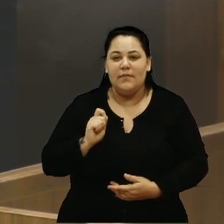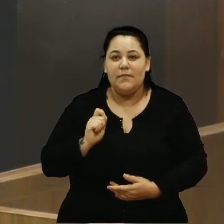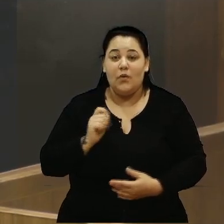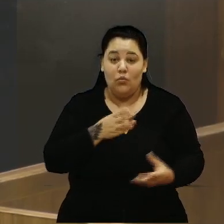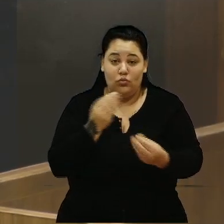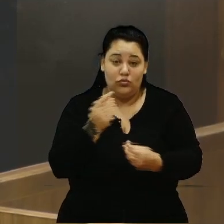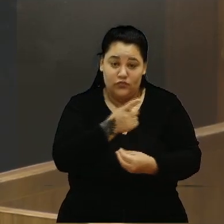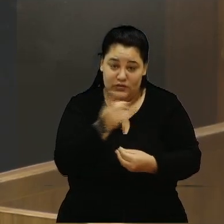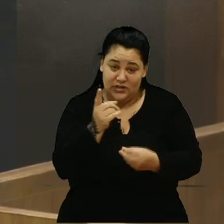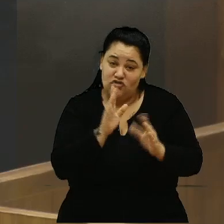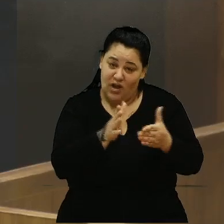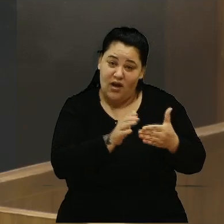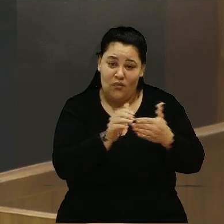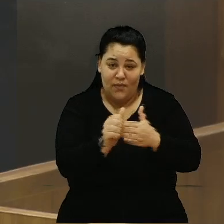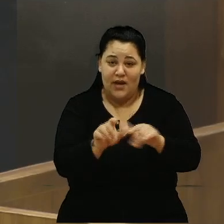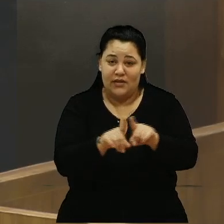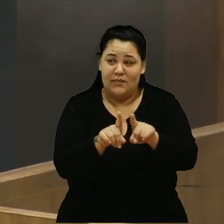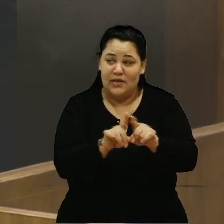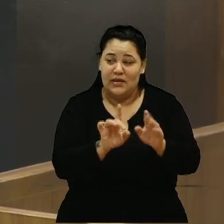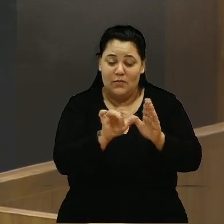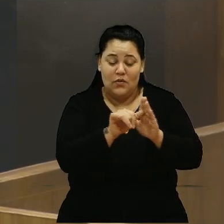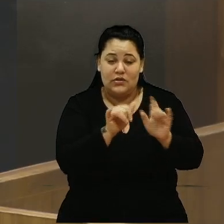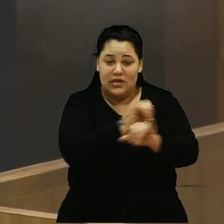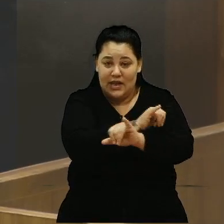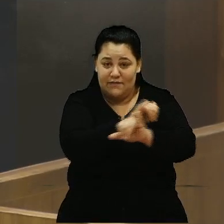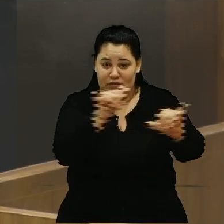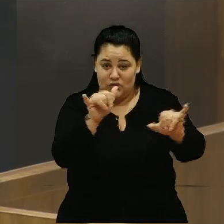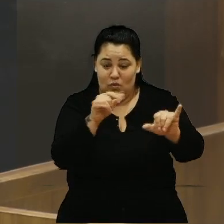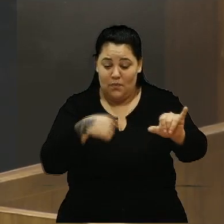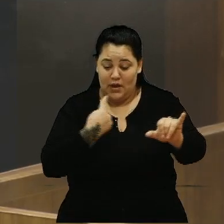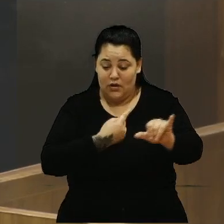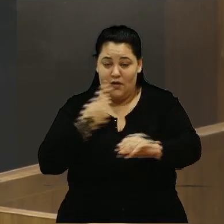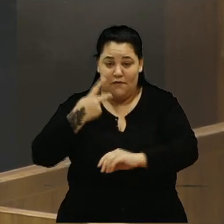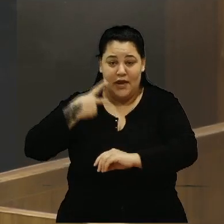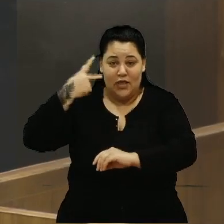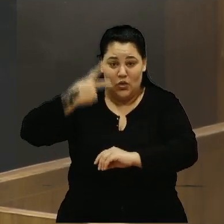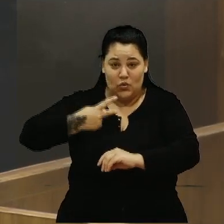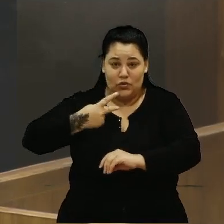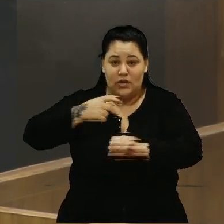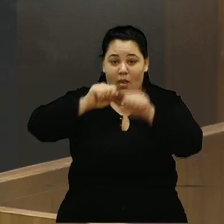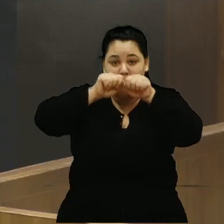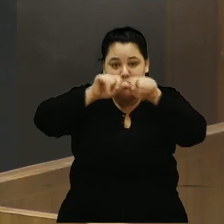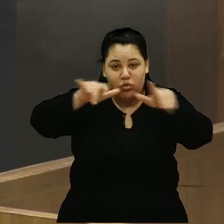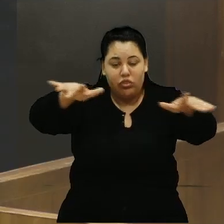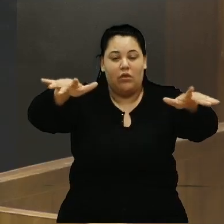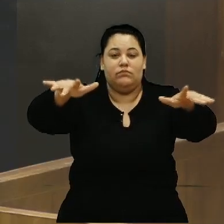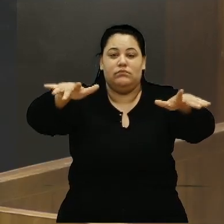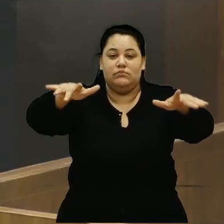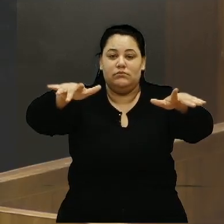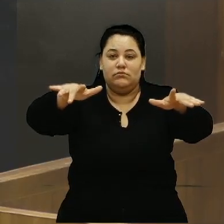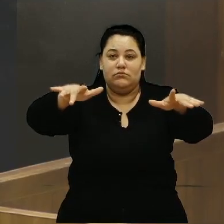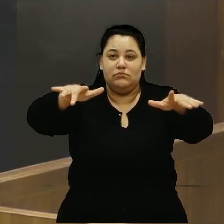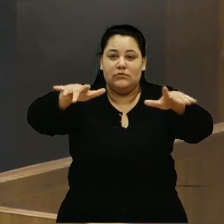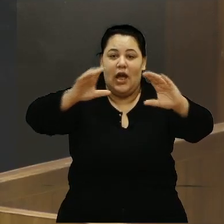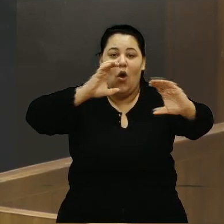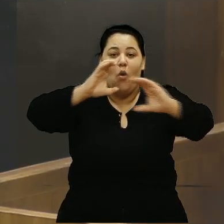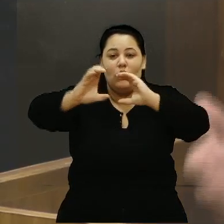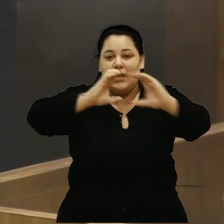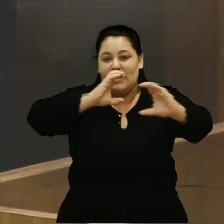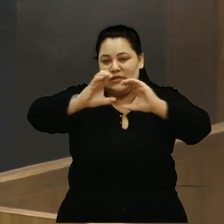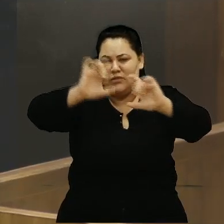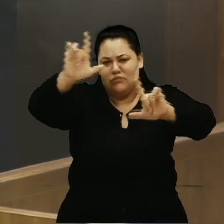devem ter acompanhado, depois que ele anunciou para nós, ele trouxe essa informação a público, os meios de comunicação